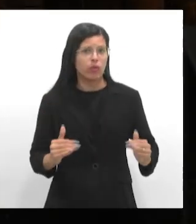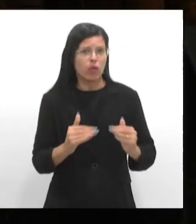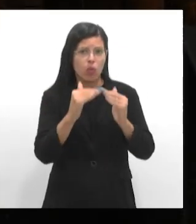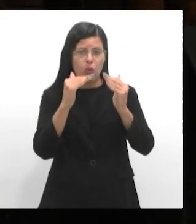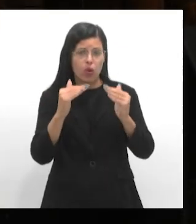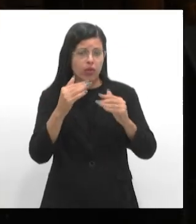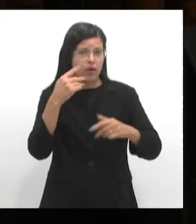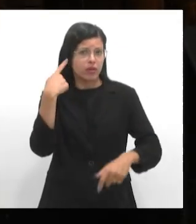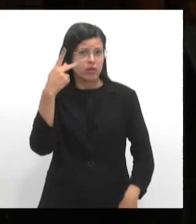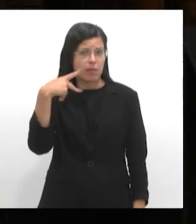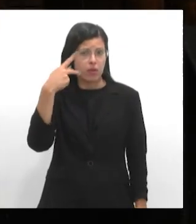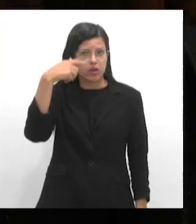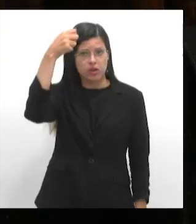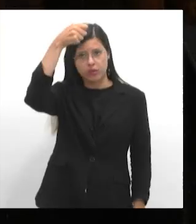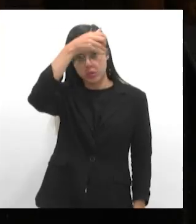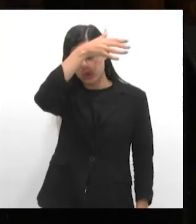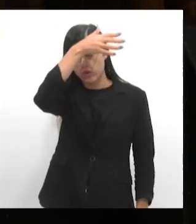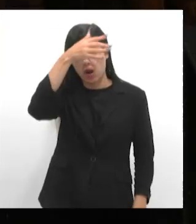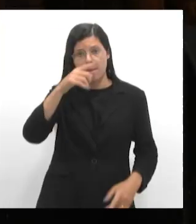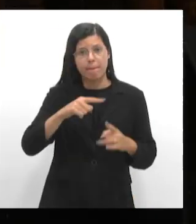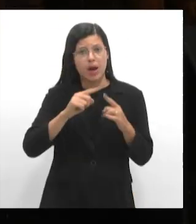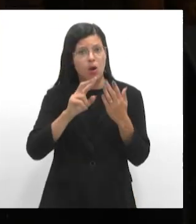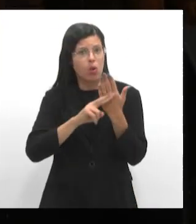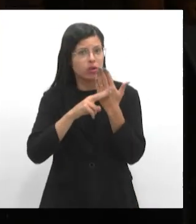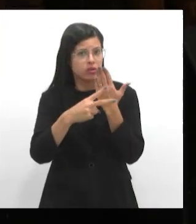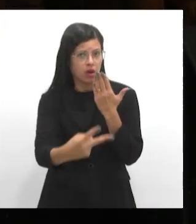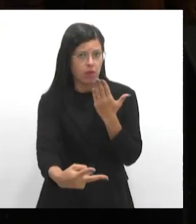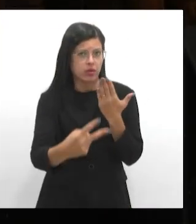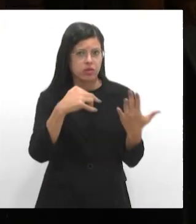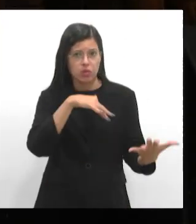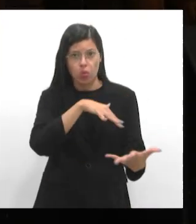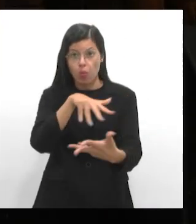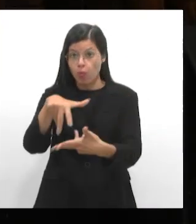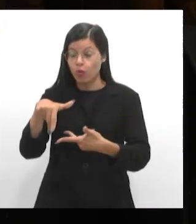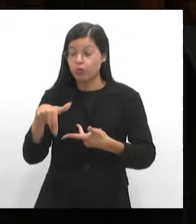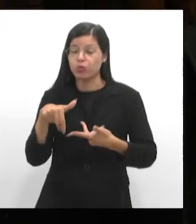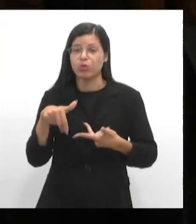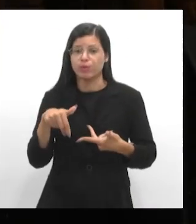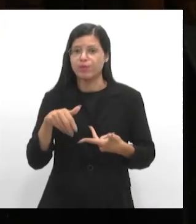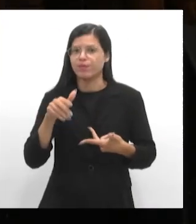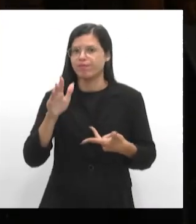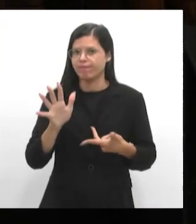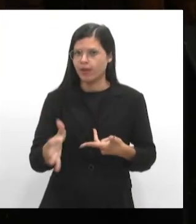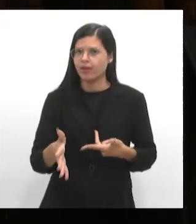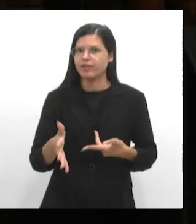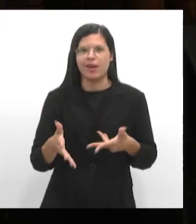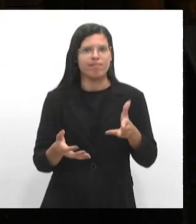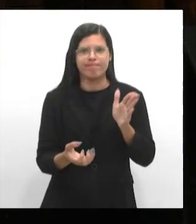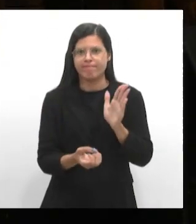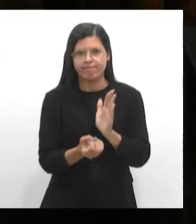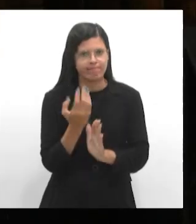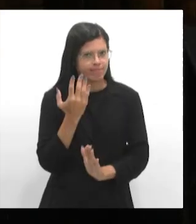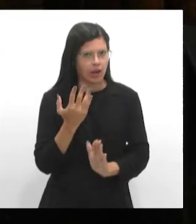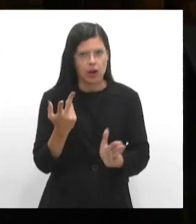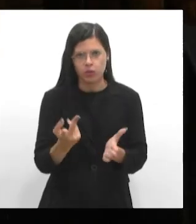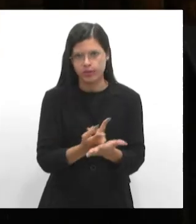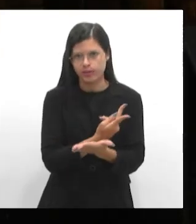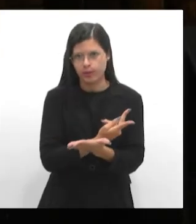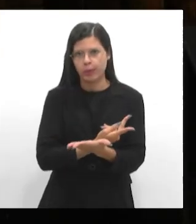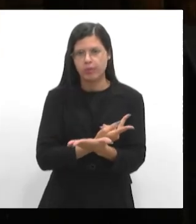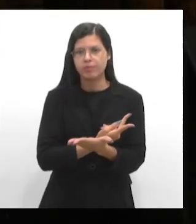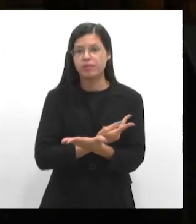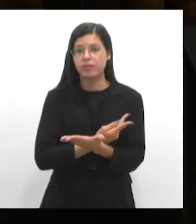trumpista, mas as consequências mundiais já estão criadas e